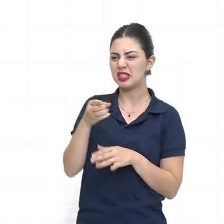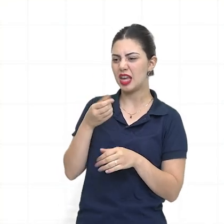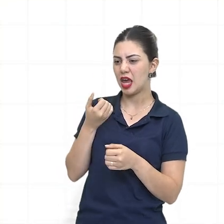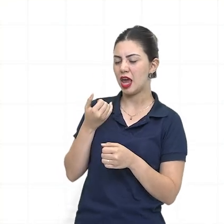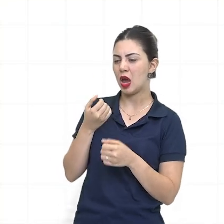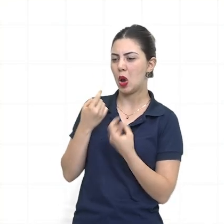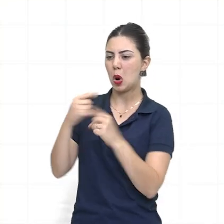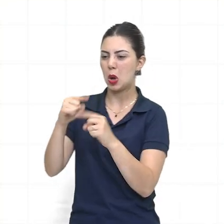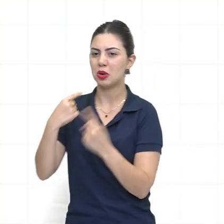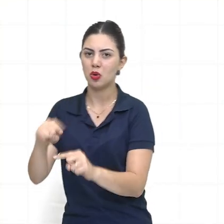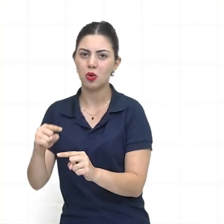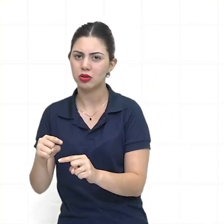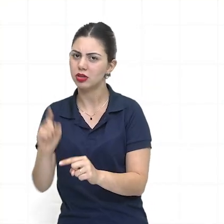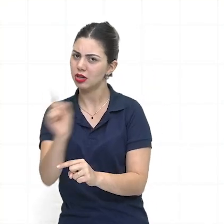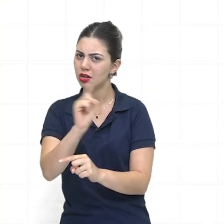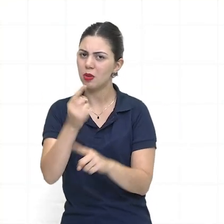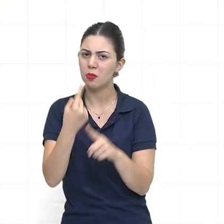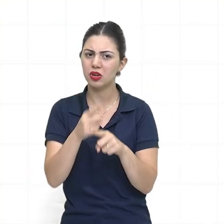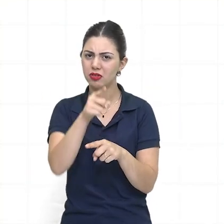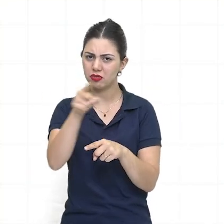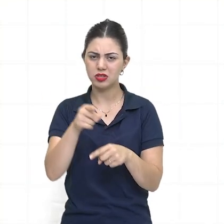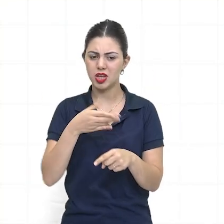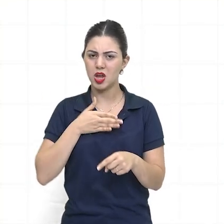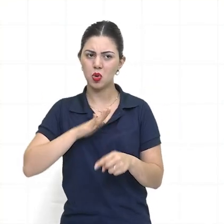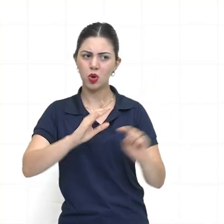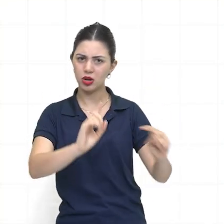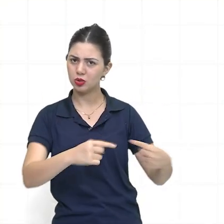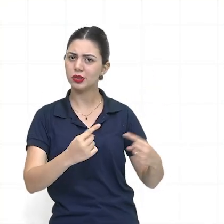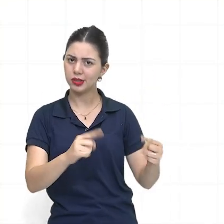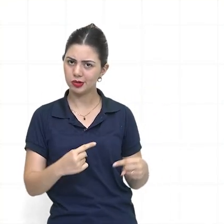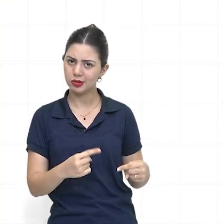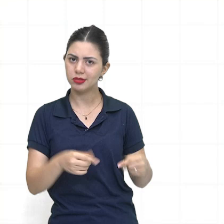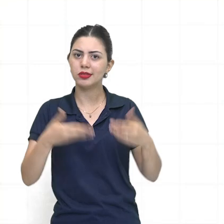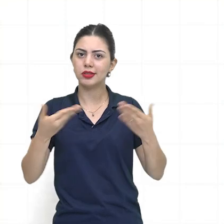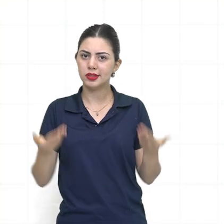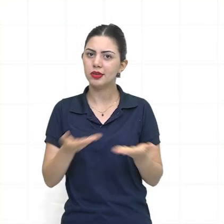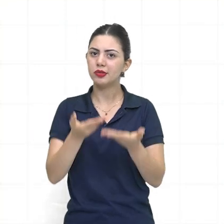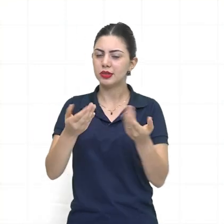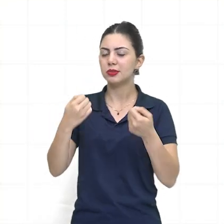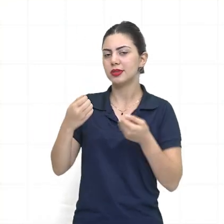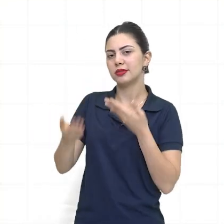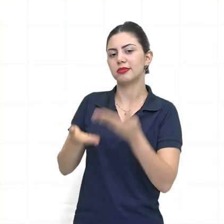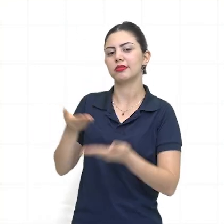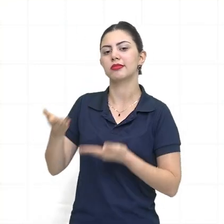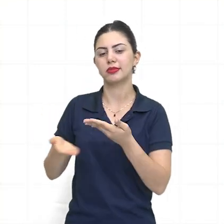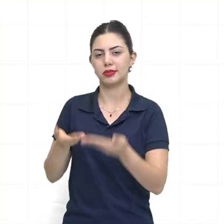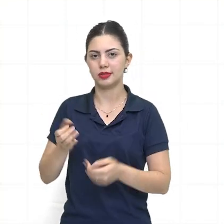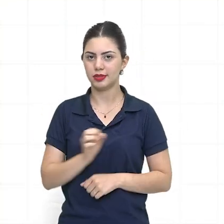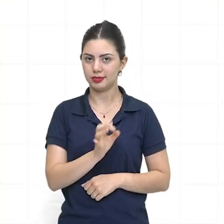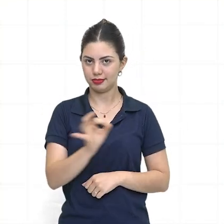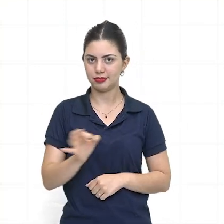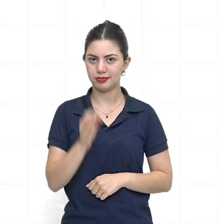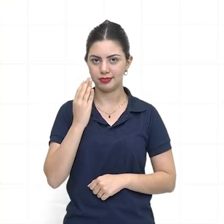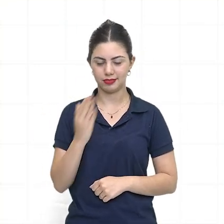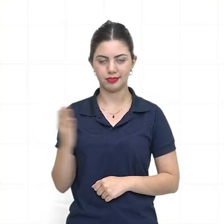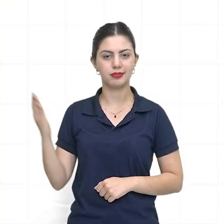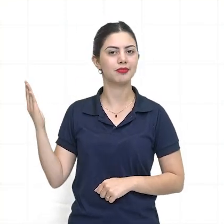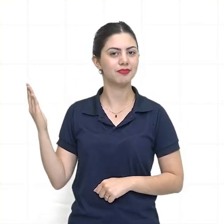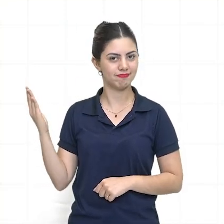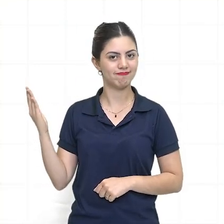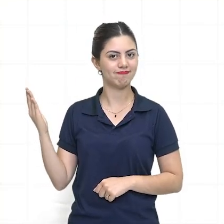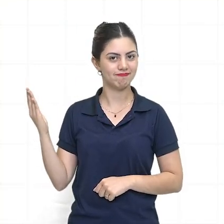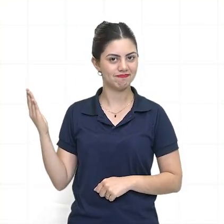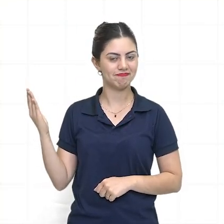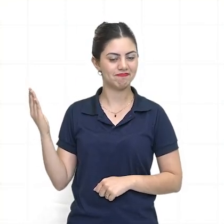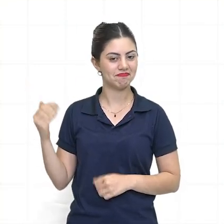só, interessante. Não faças aos outros aquilo que, se fosse feito a você, ia lhe dar